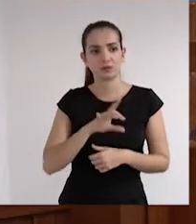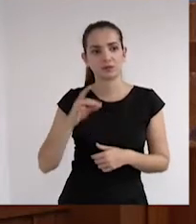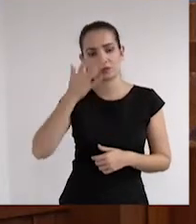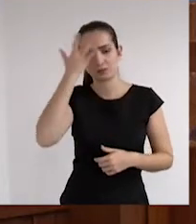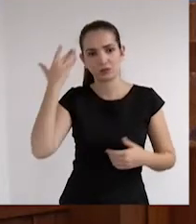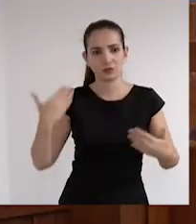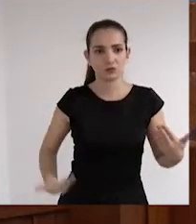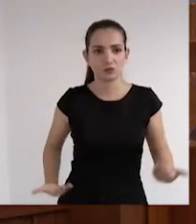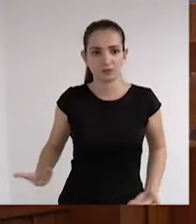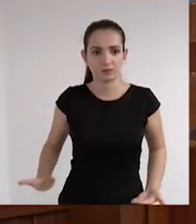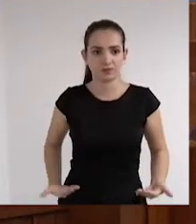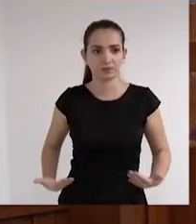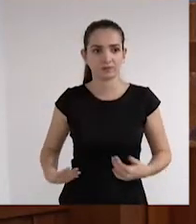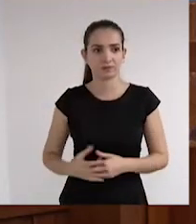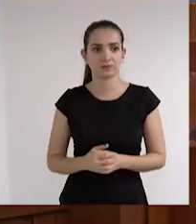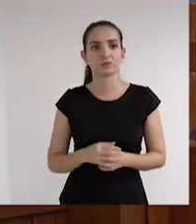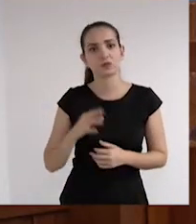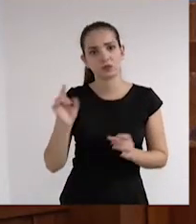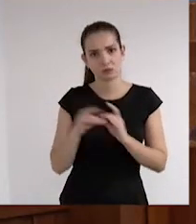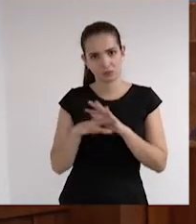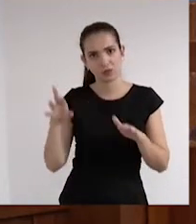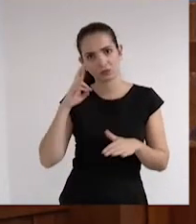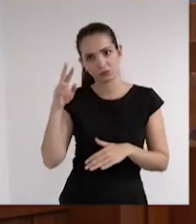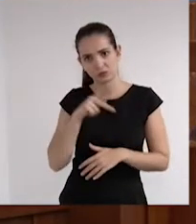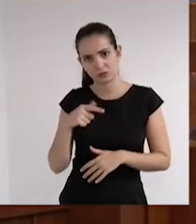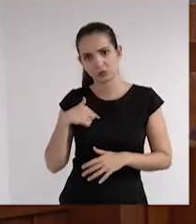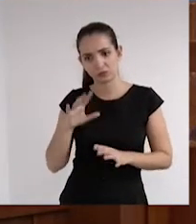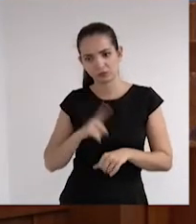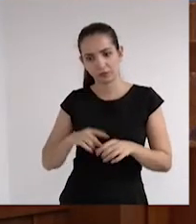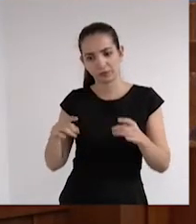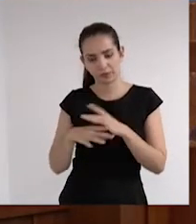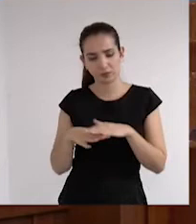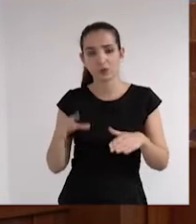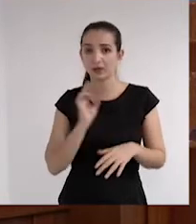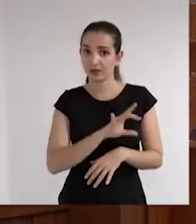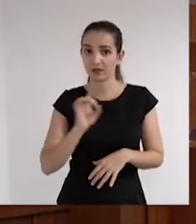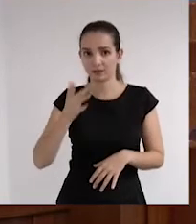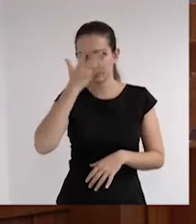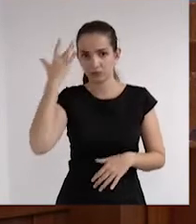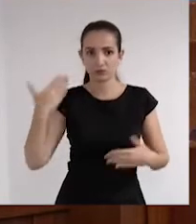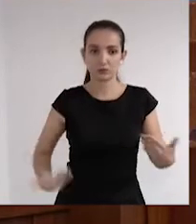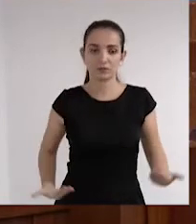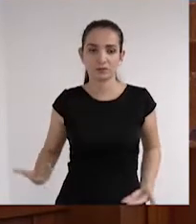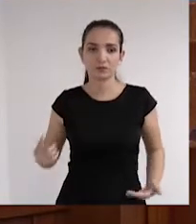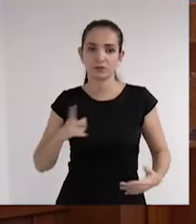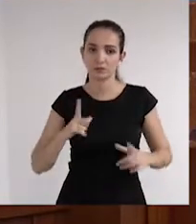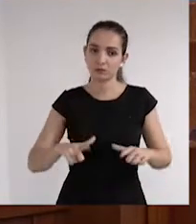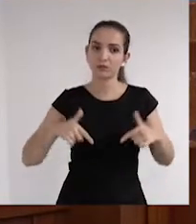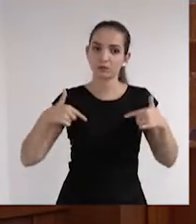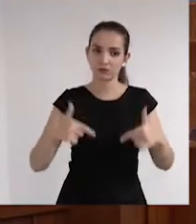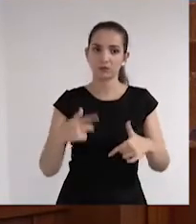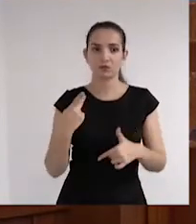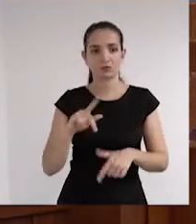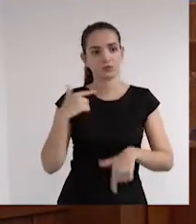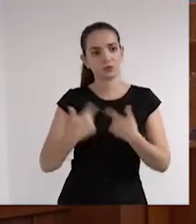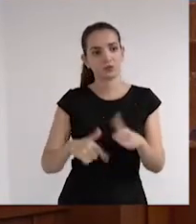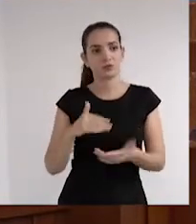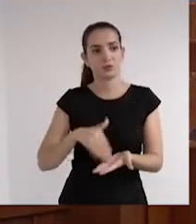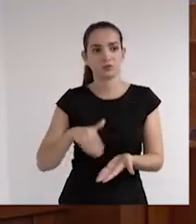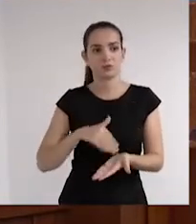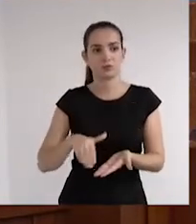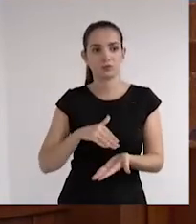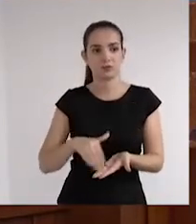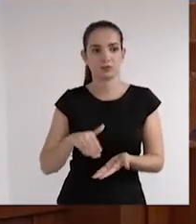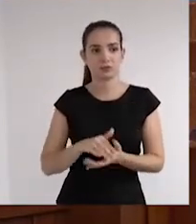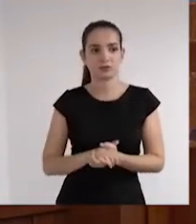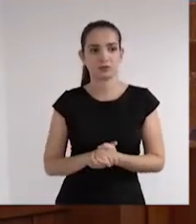para terminar, senhor presidente, sei que meu tempo já acabou, cada servidor que desempenha a sua função na Secretaria de Fazenda